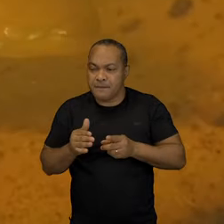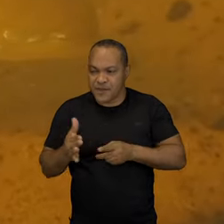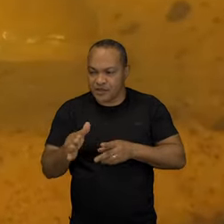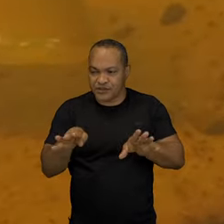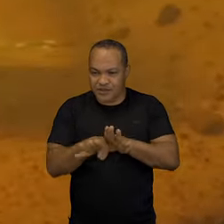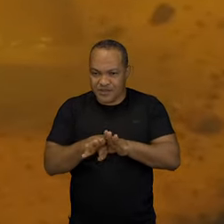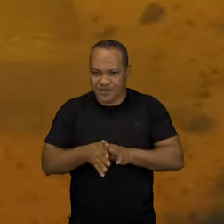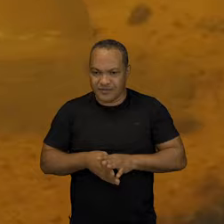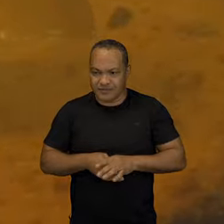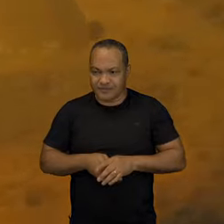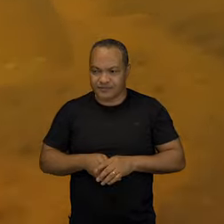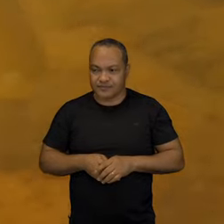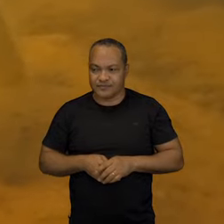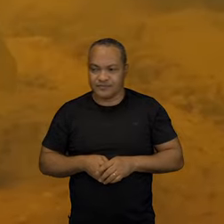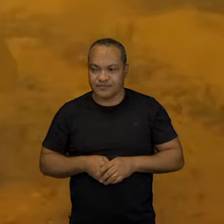ornamental.